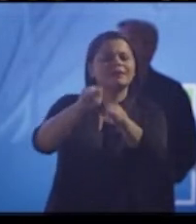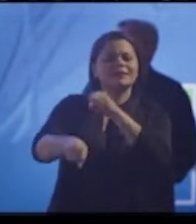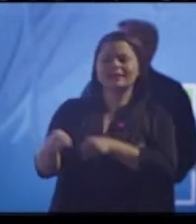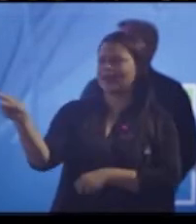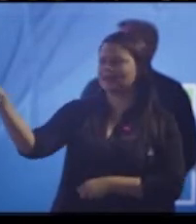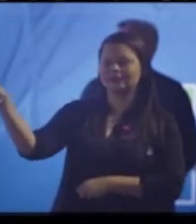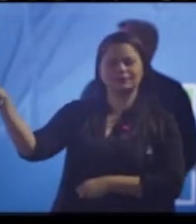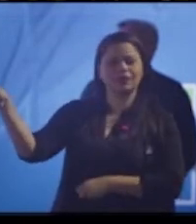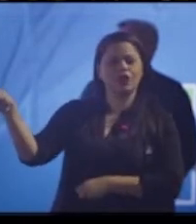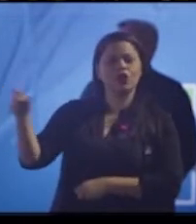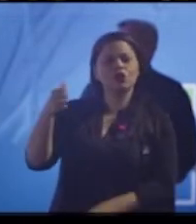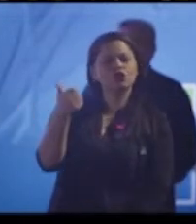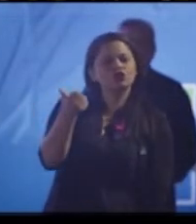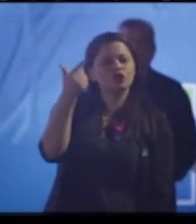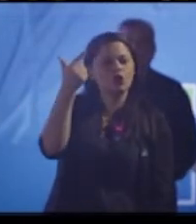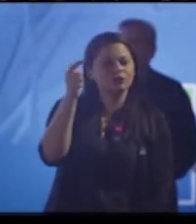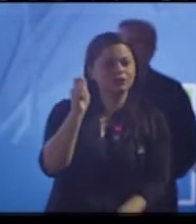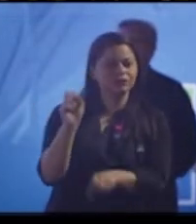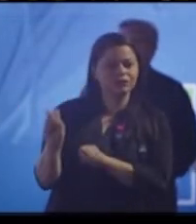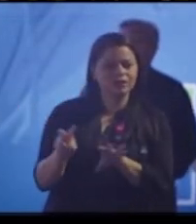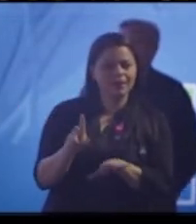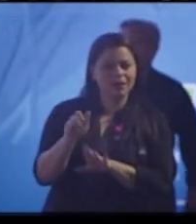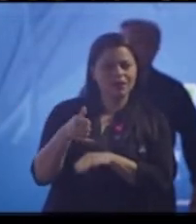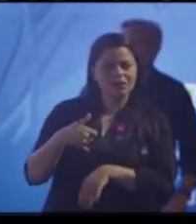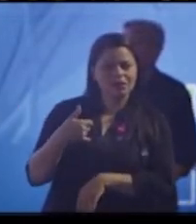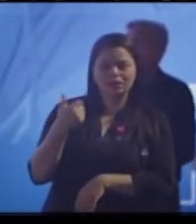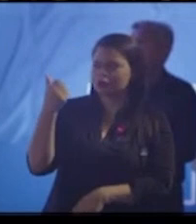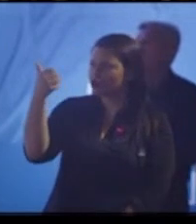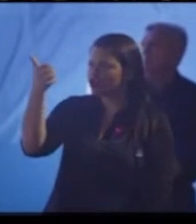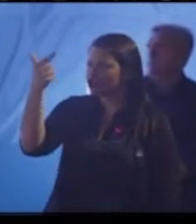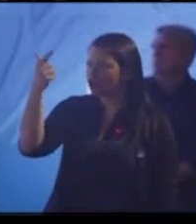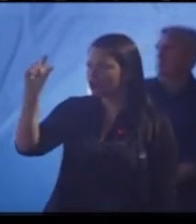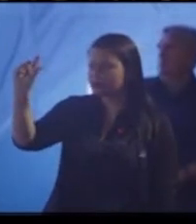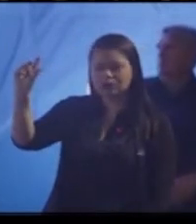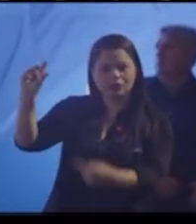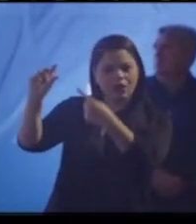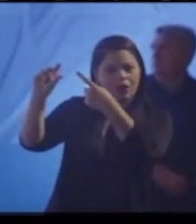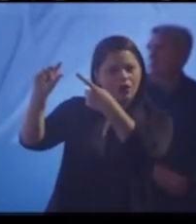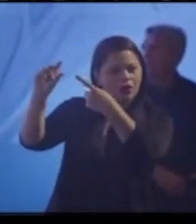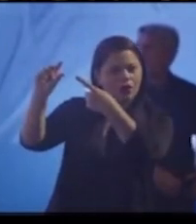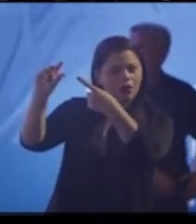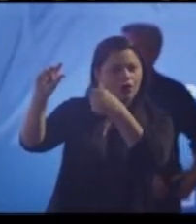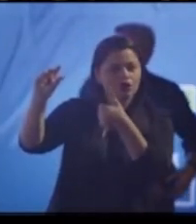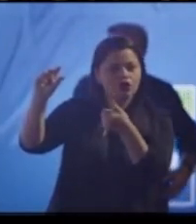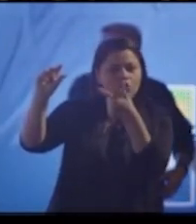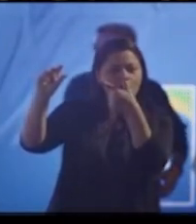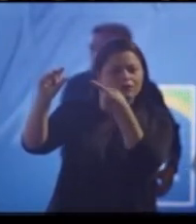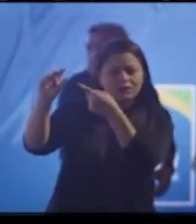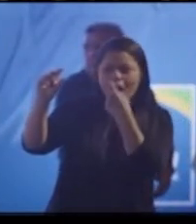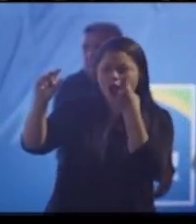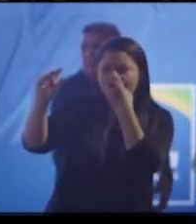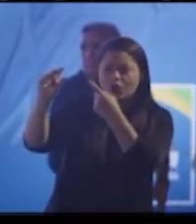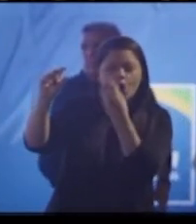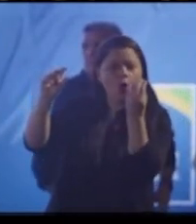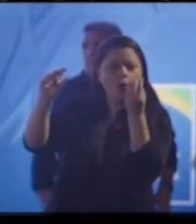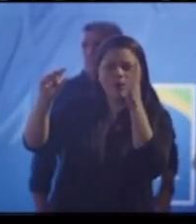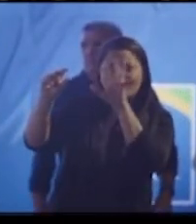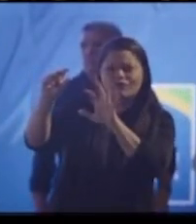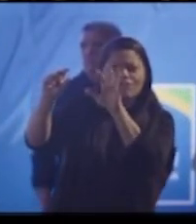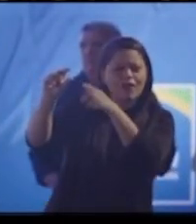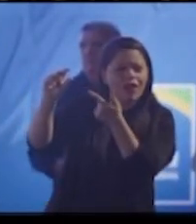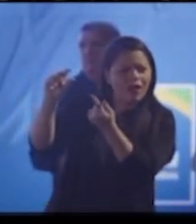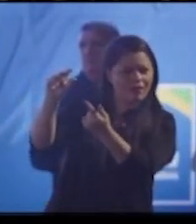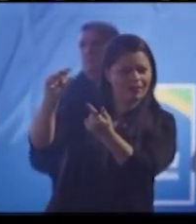semanas. Olha só um bebezinho de 12 semanas, olha a formação dele, só para vocês